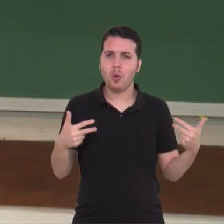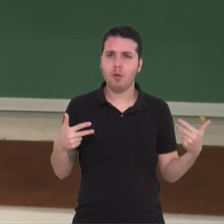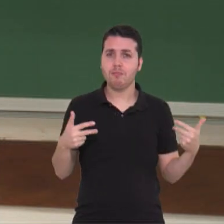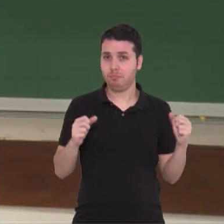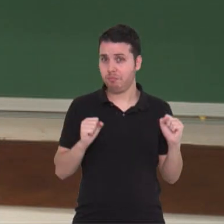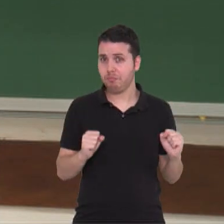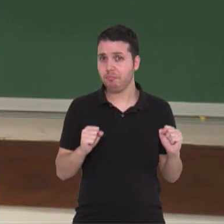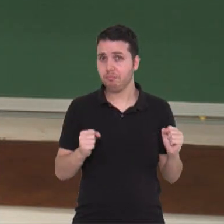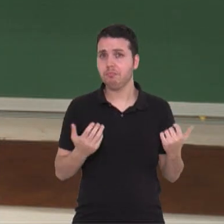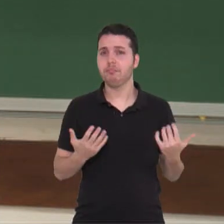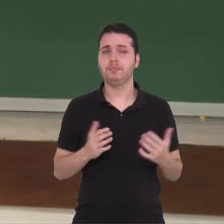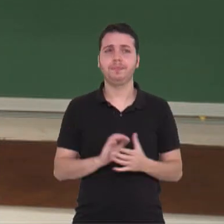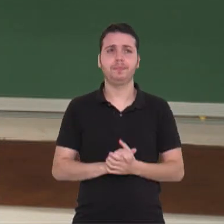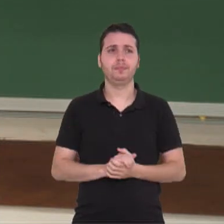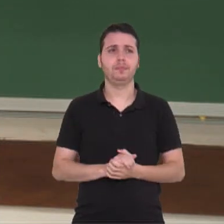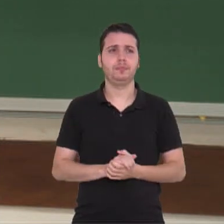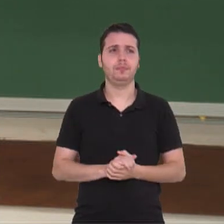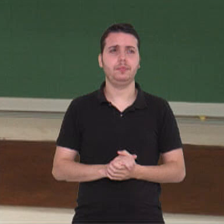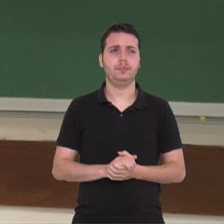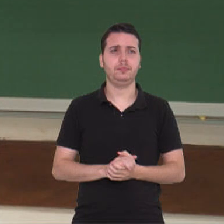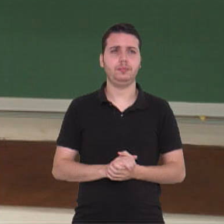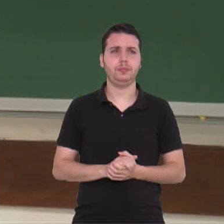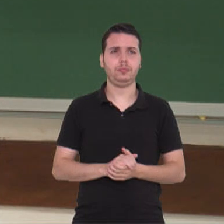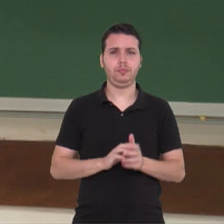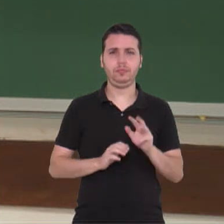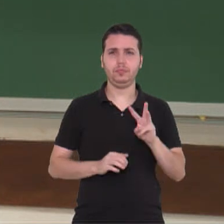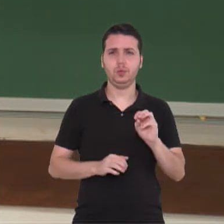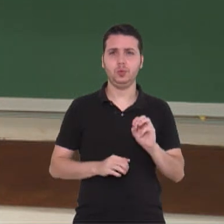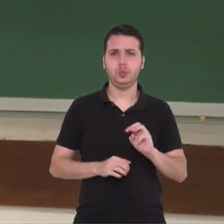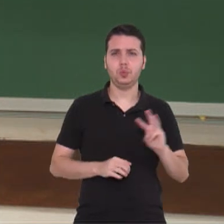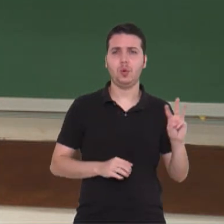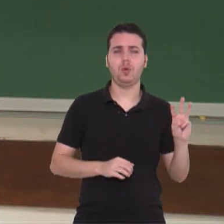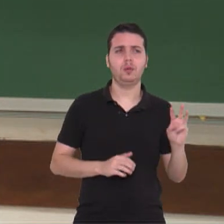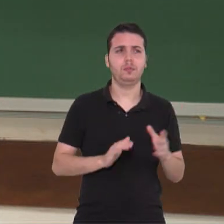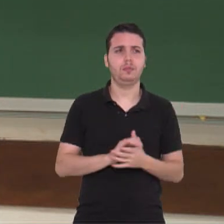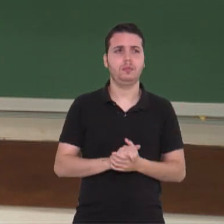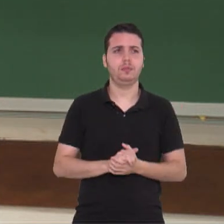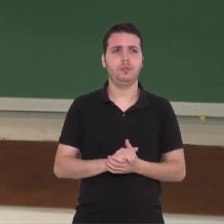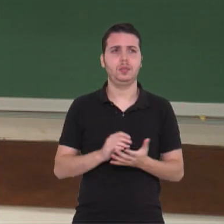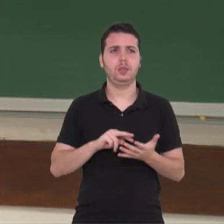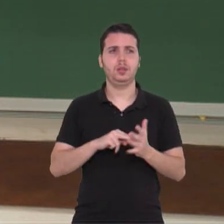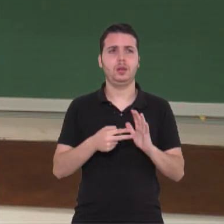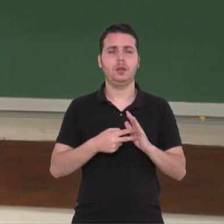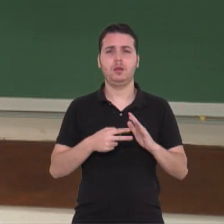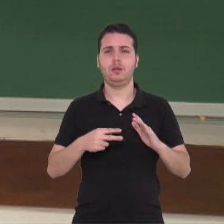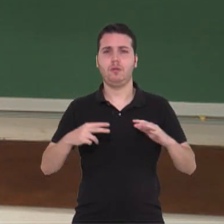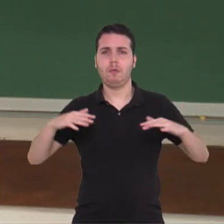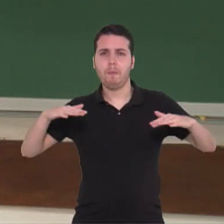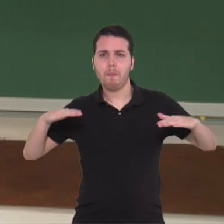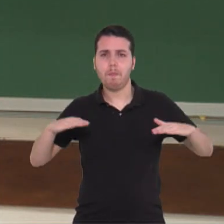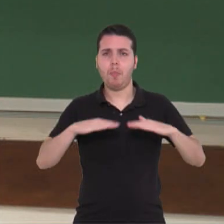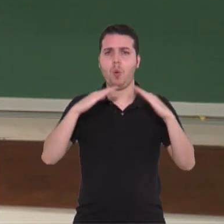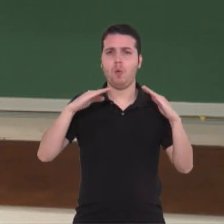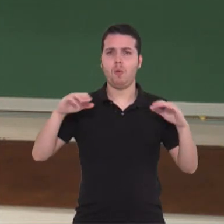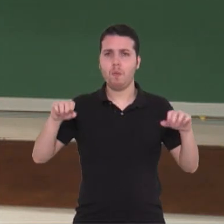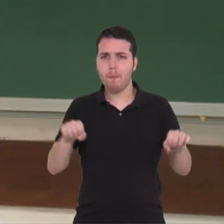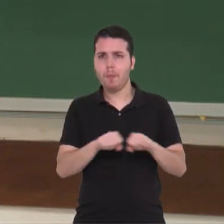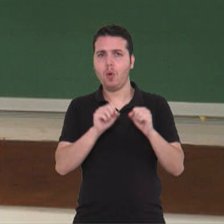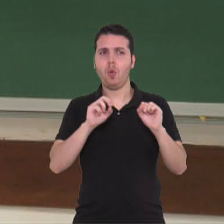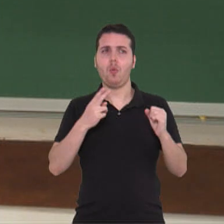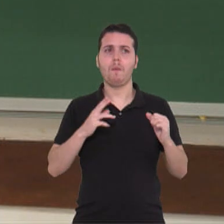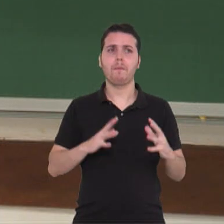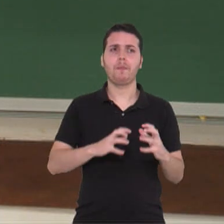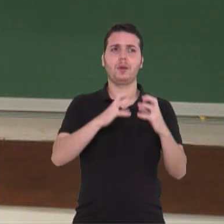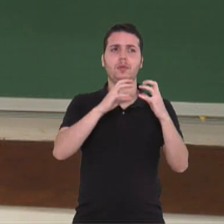ser? Pode ser. Uou. Que bateu alguma coisa na outra ou que deu uma briga?